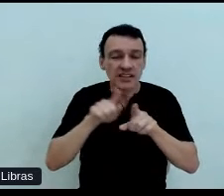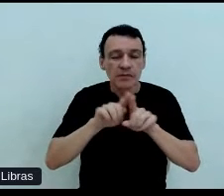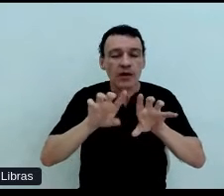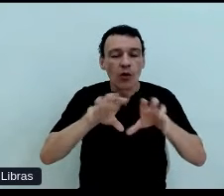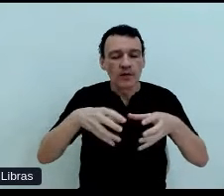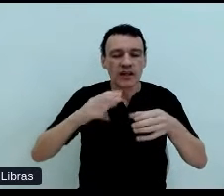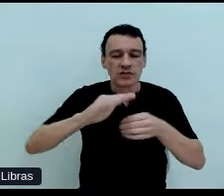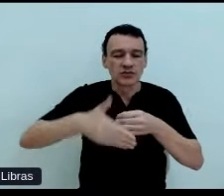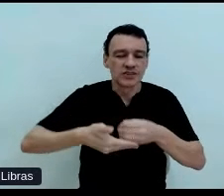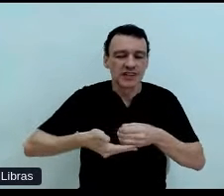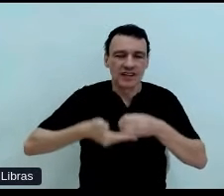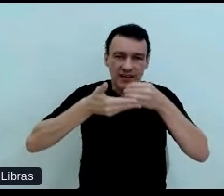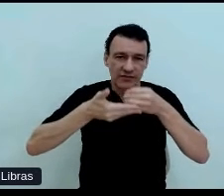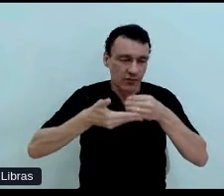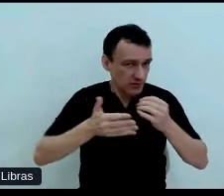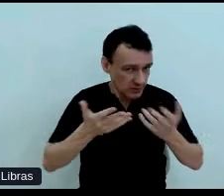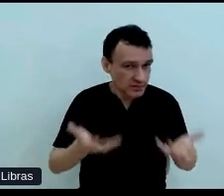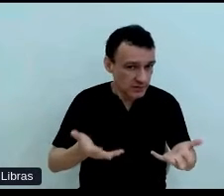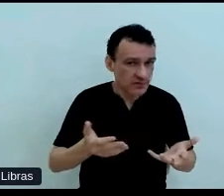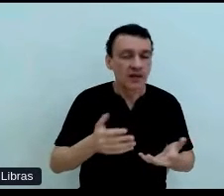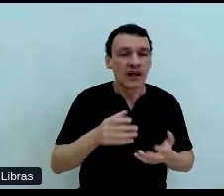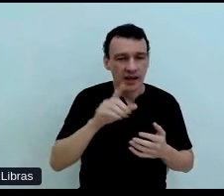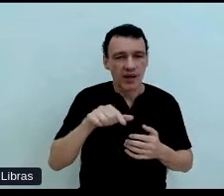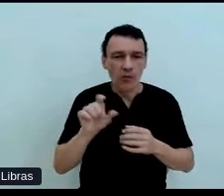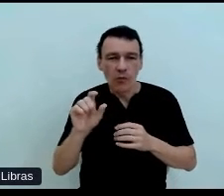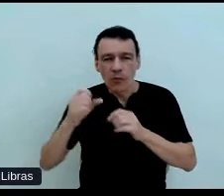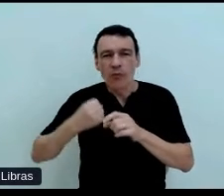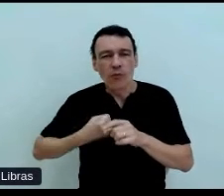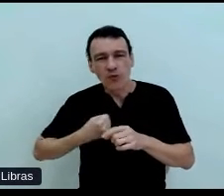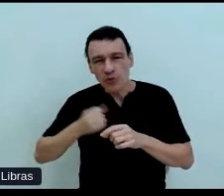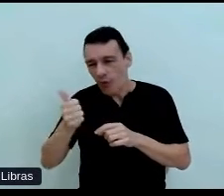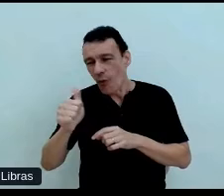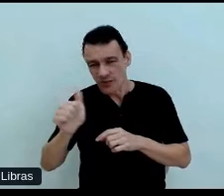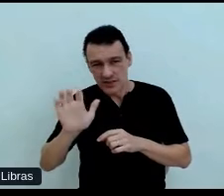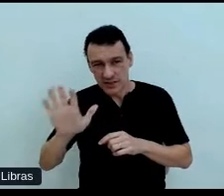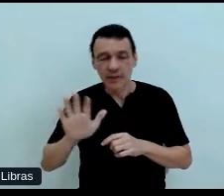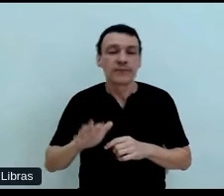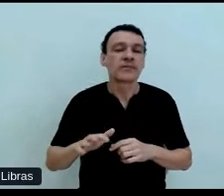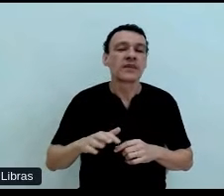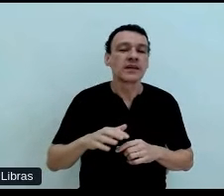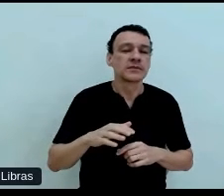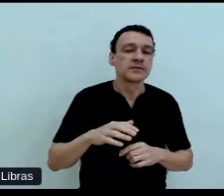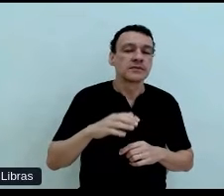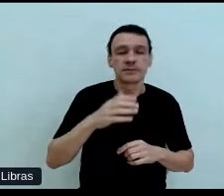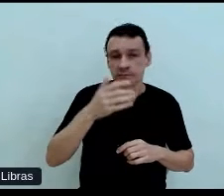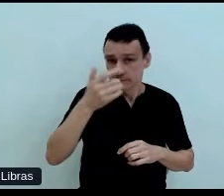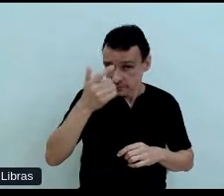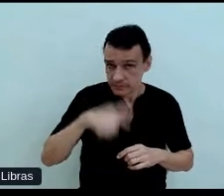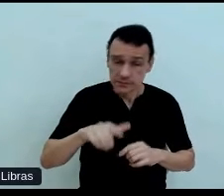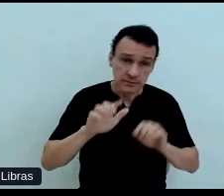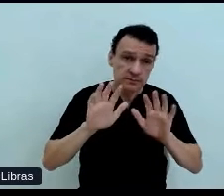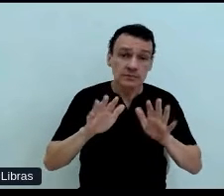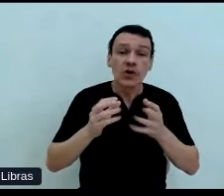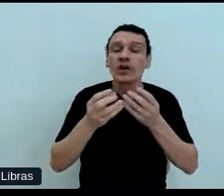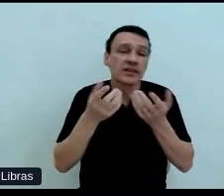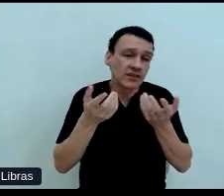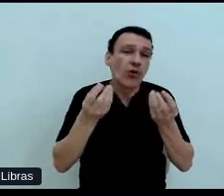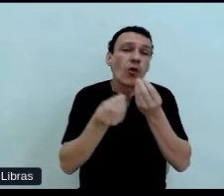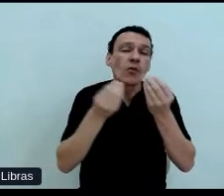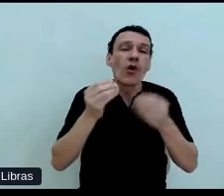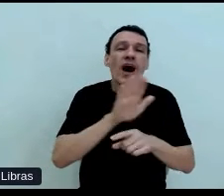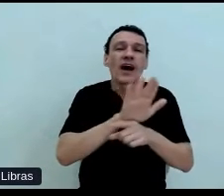a gente vai ter que ter, que é o ponto 11, e também como manter a vida terrestre, né? Se a